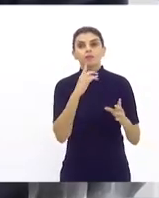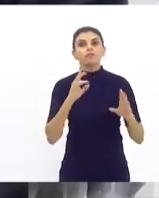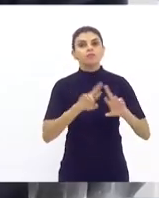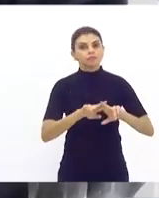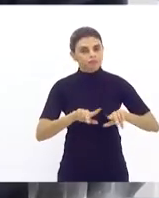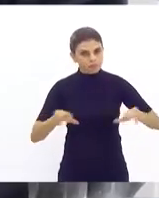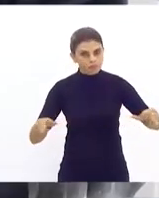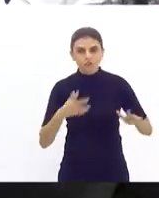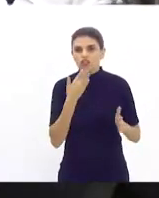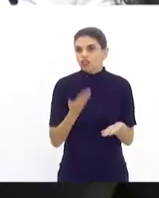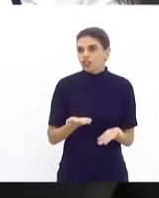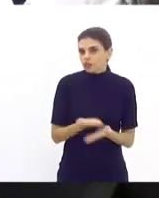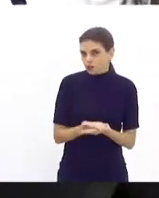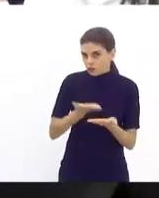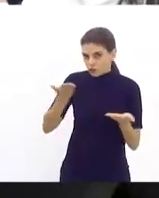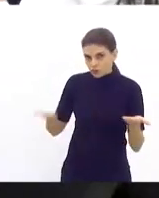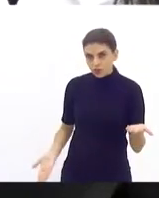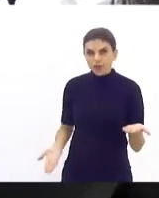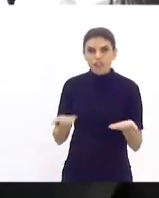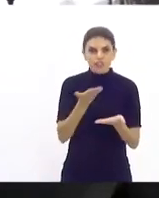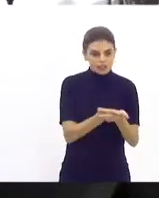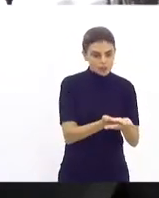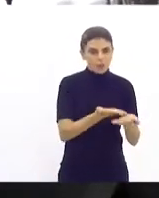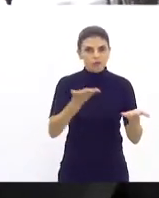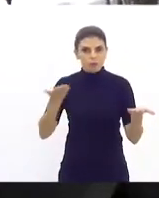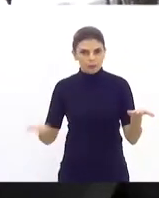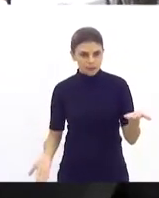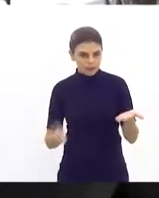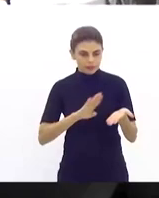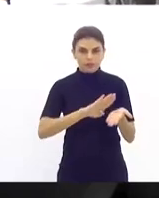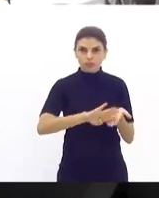não, é retirada de pauta. Qual projeto? Projeto